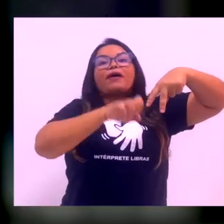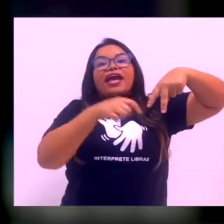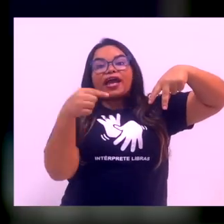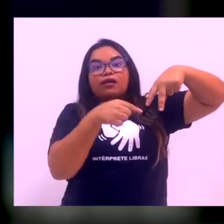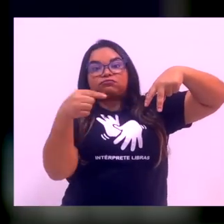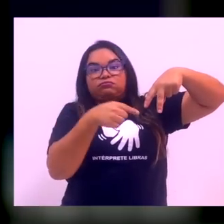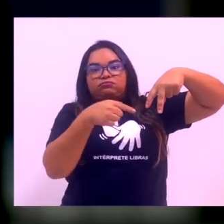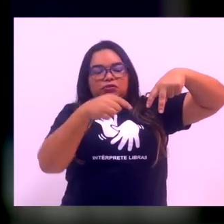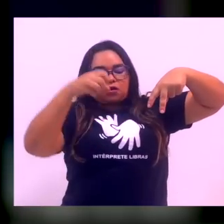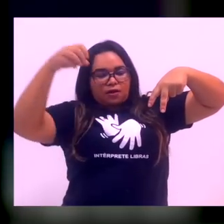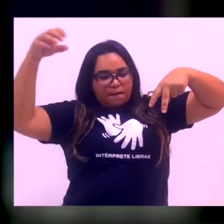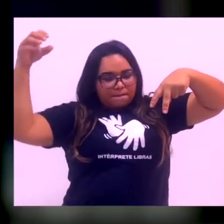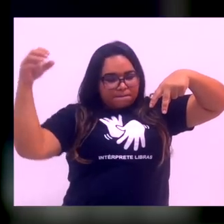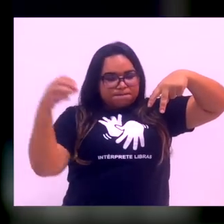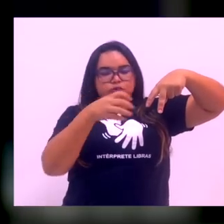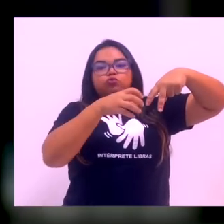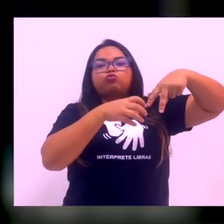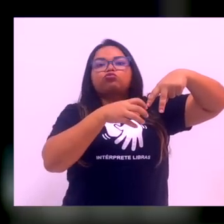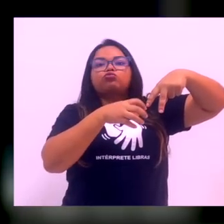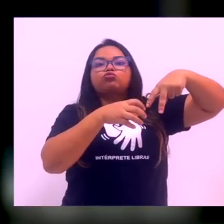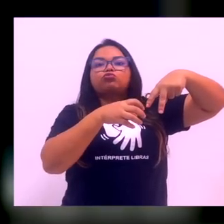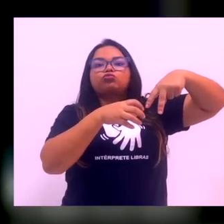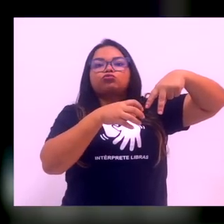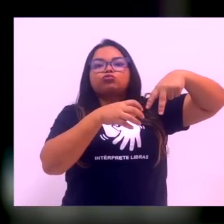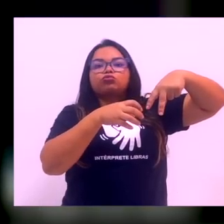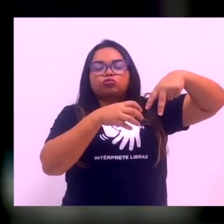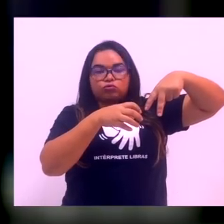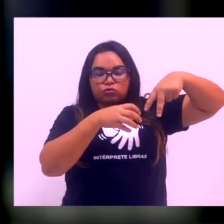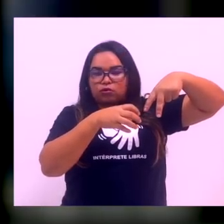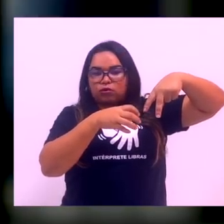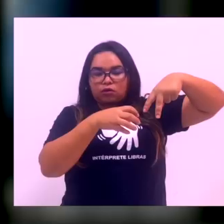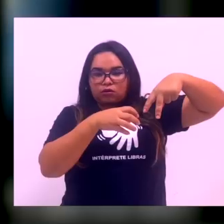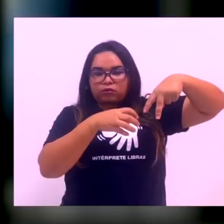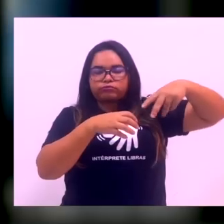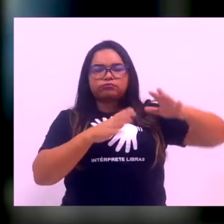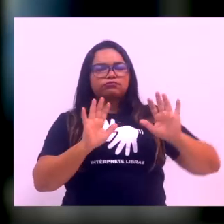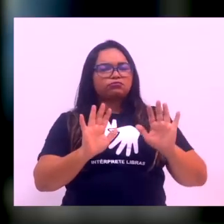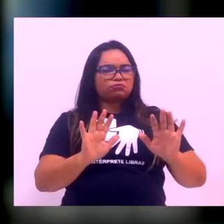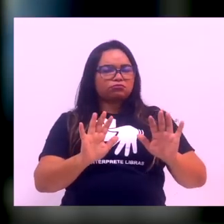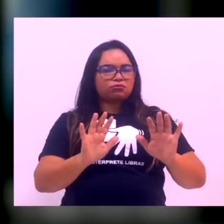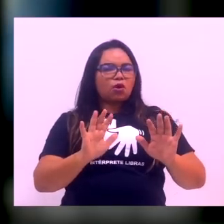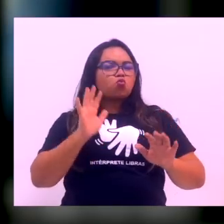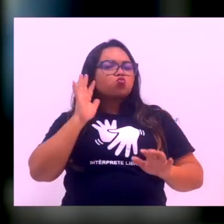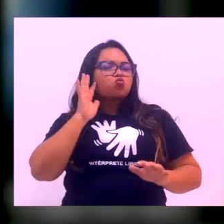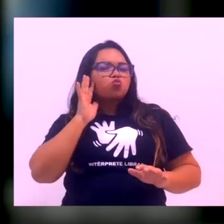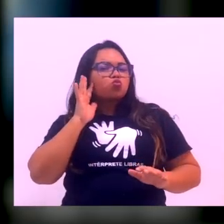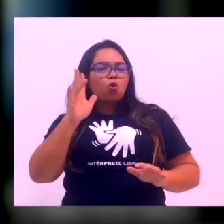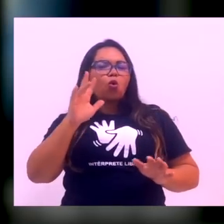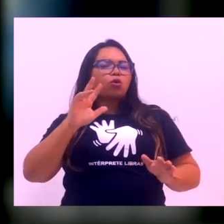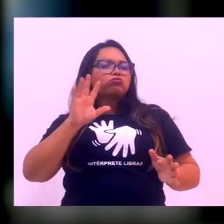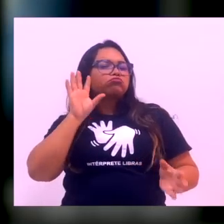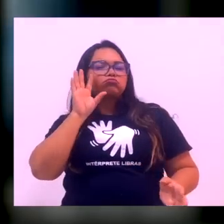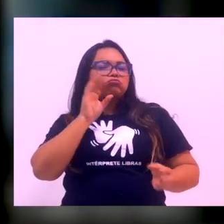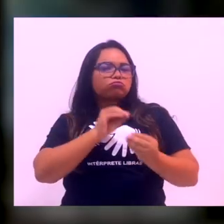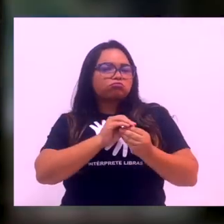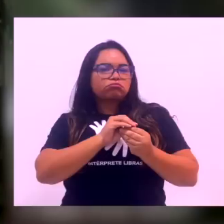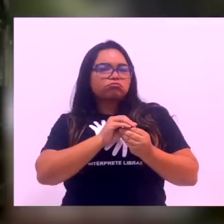E ela atingiu os pés. Não foi em outro lugar, ela atingiu os pés.